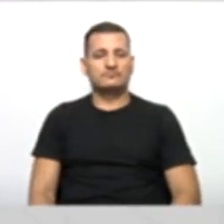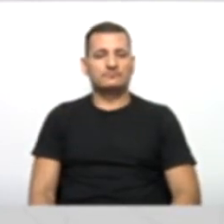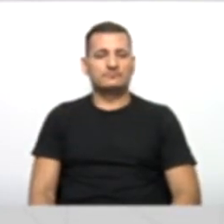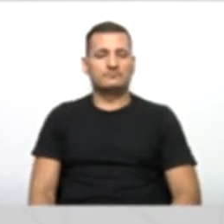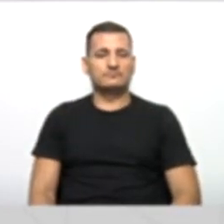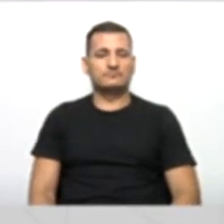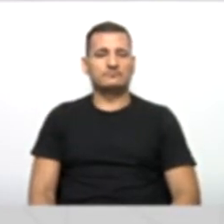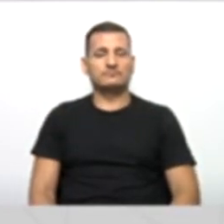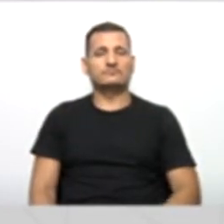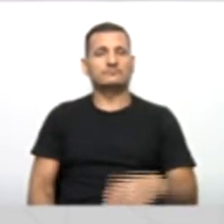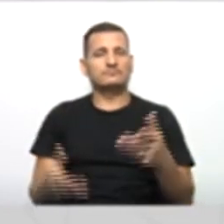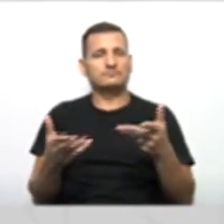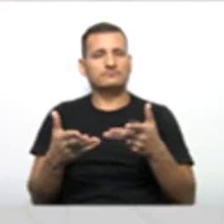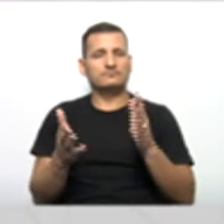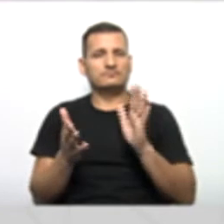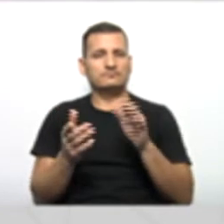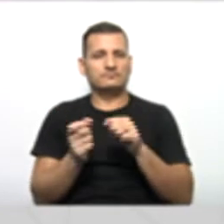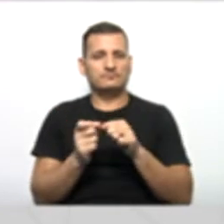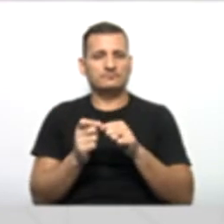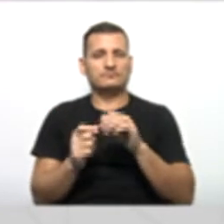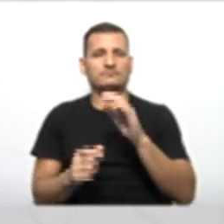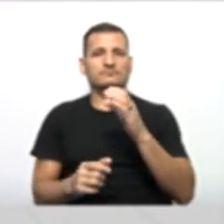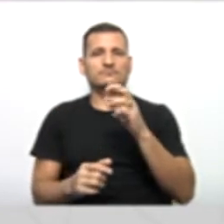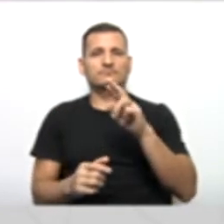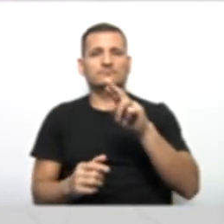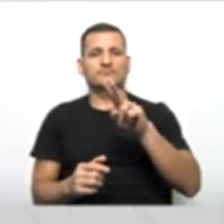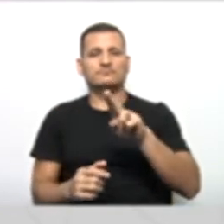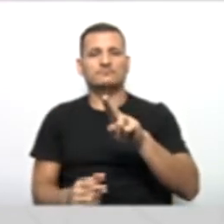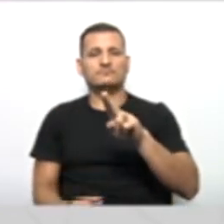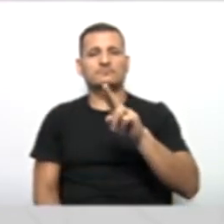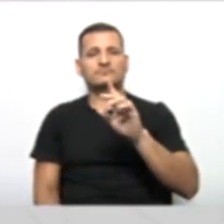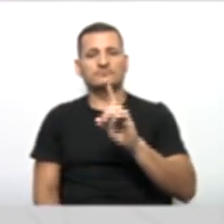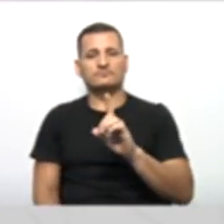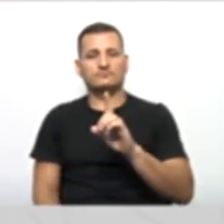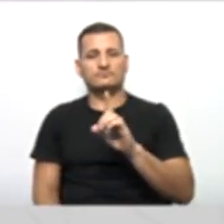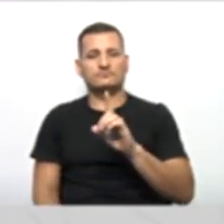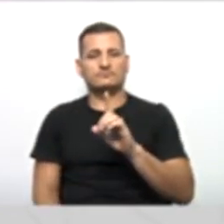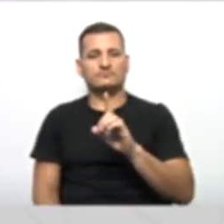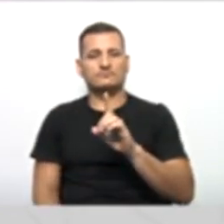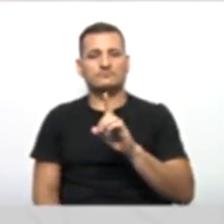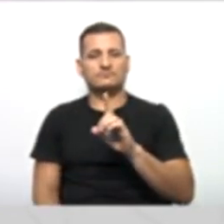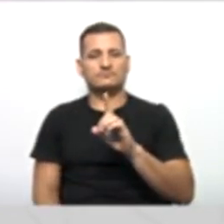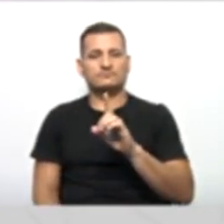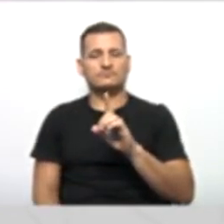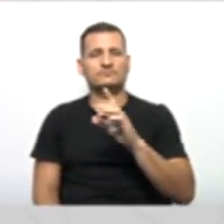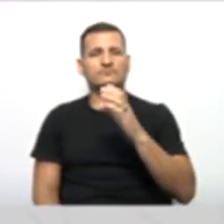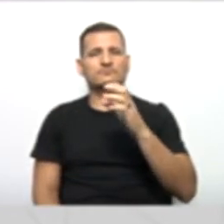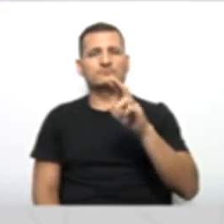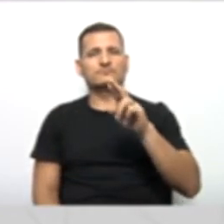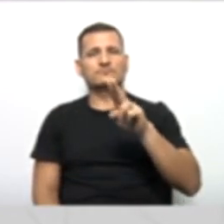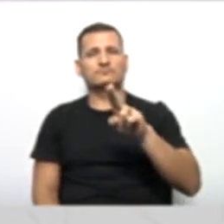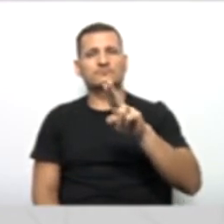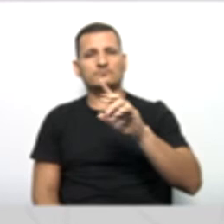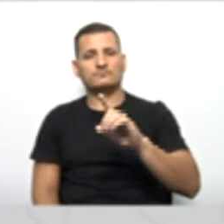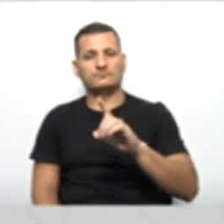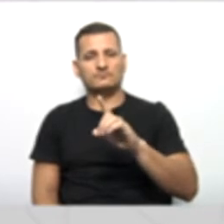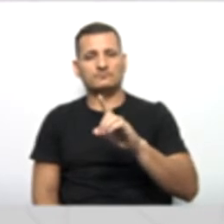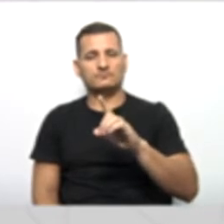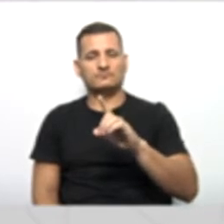fizemos agora pessoal um crude certo o crude que é o